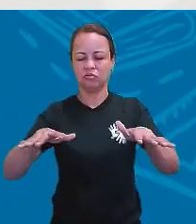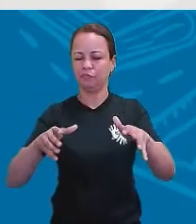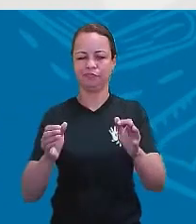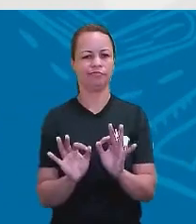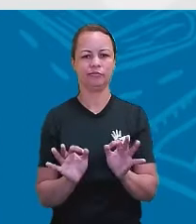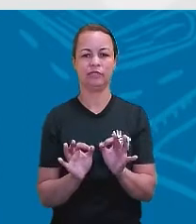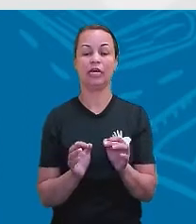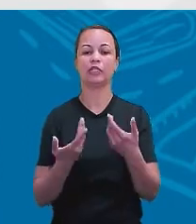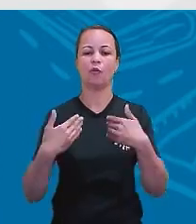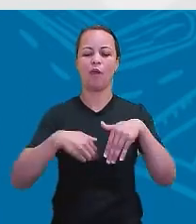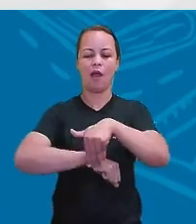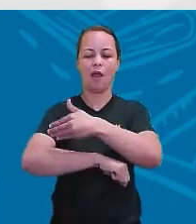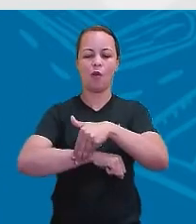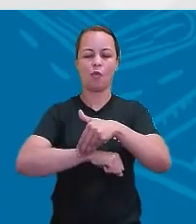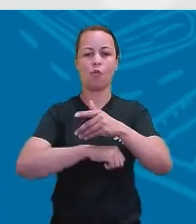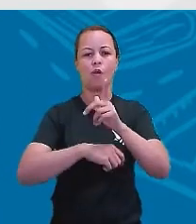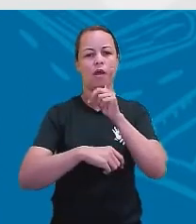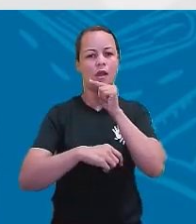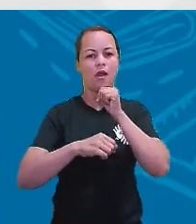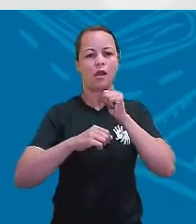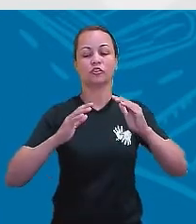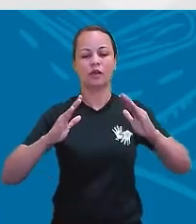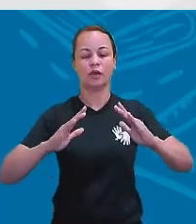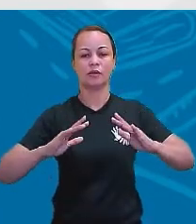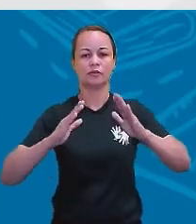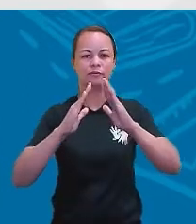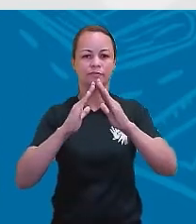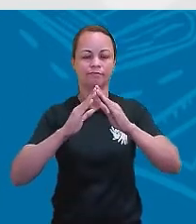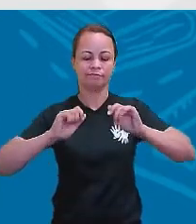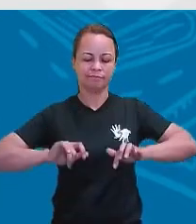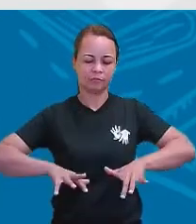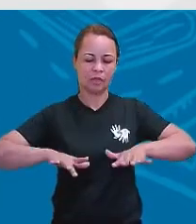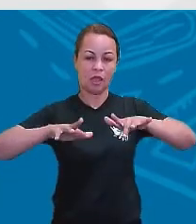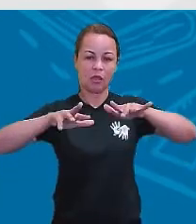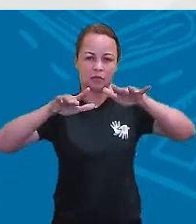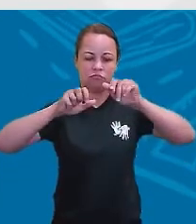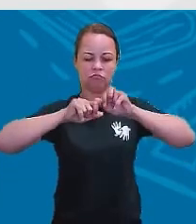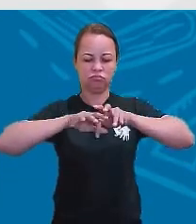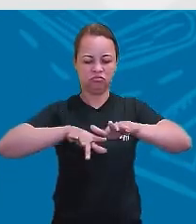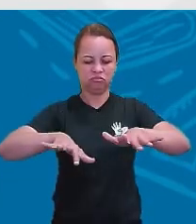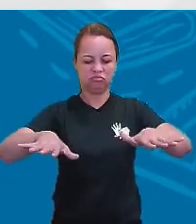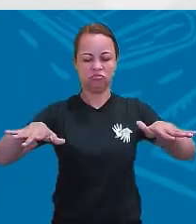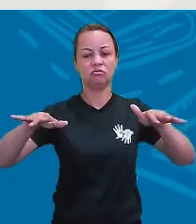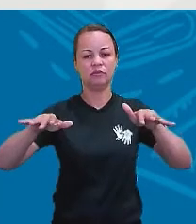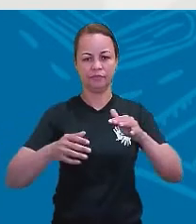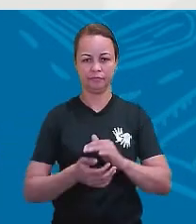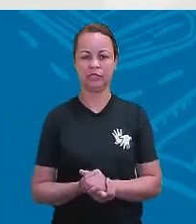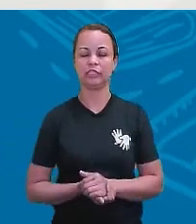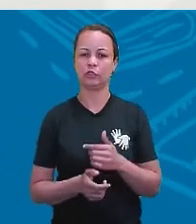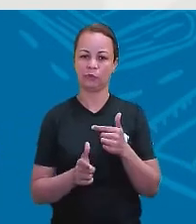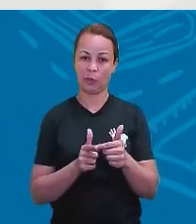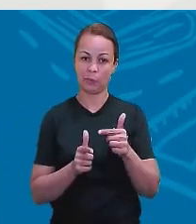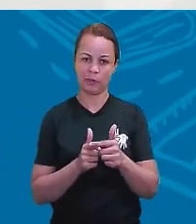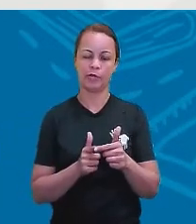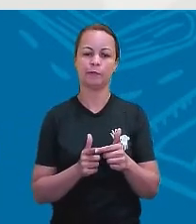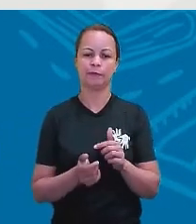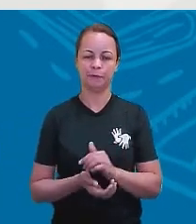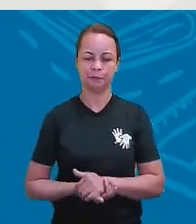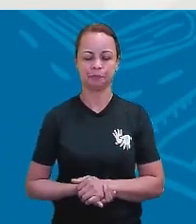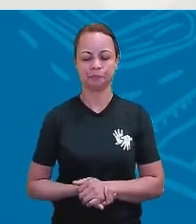alagando toda a rua, e muitas vezes essa água acaba entrando nas nossas residências e provocando inúmeros prejuízos. Tá certo? Então,